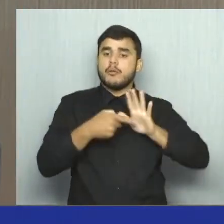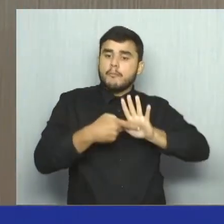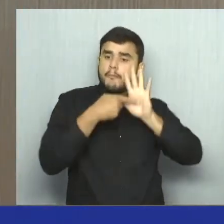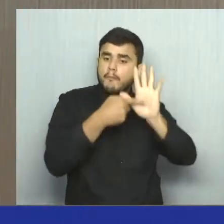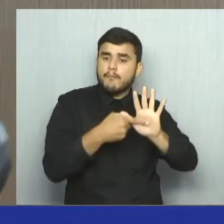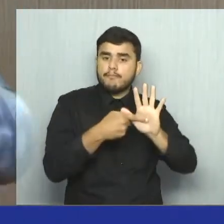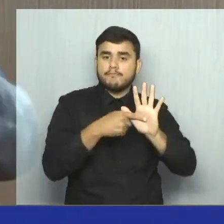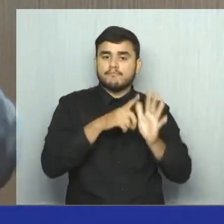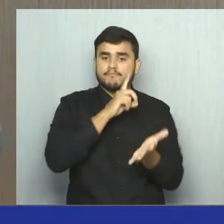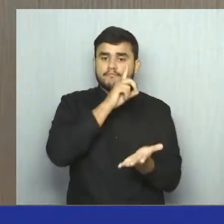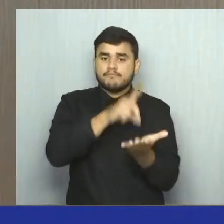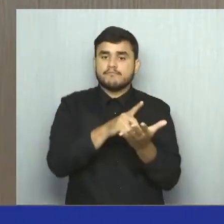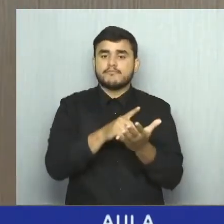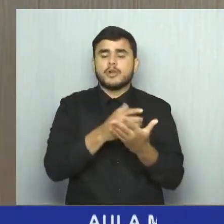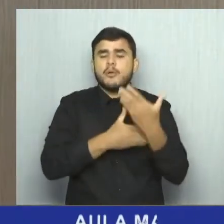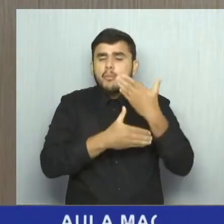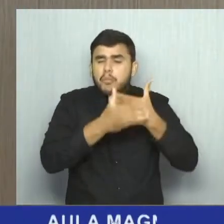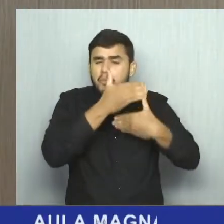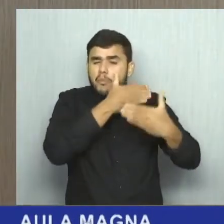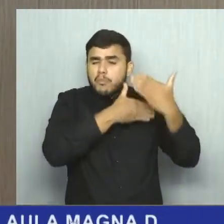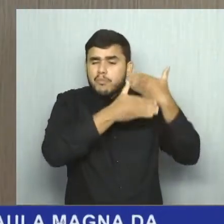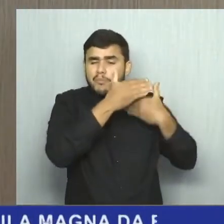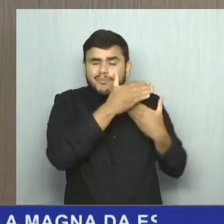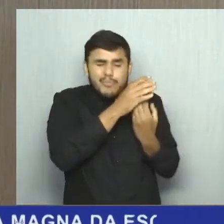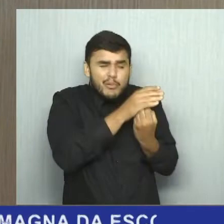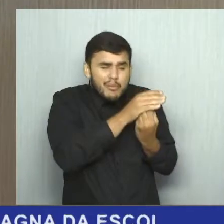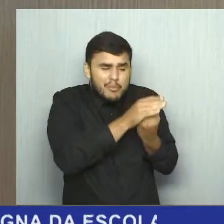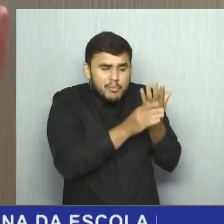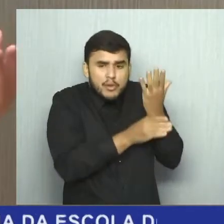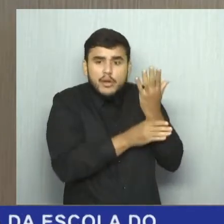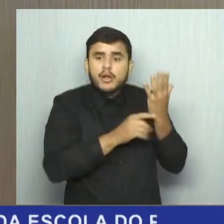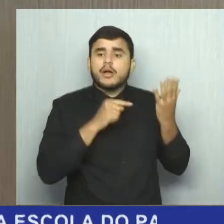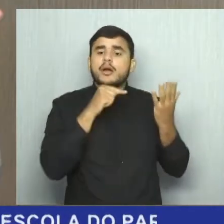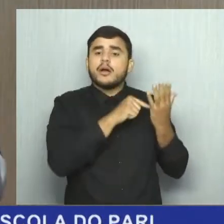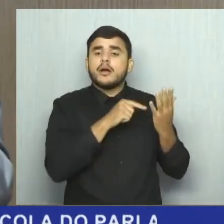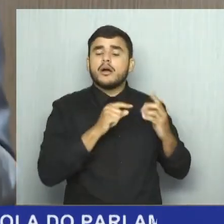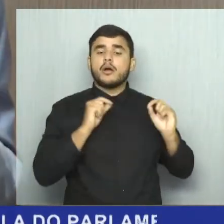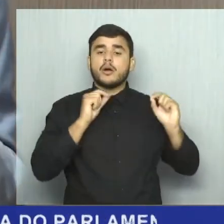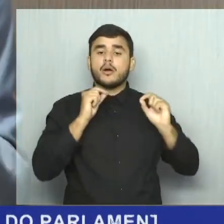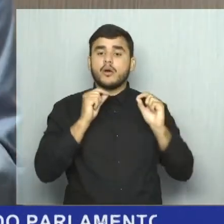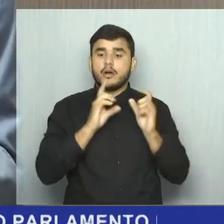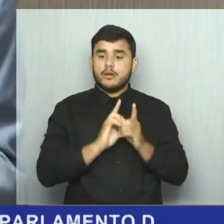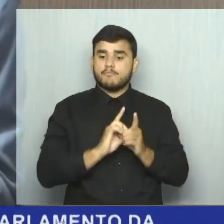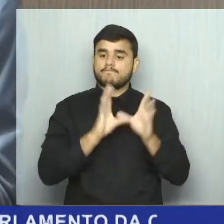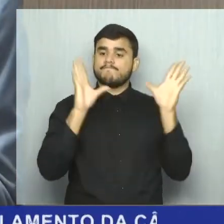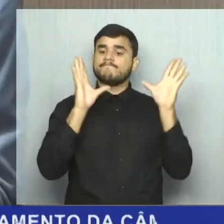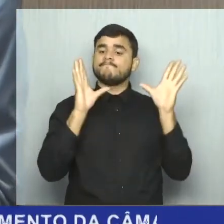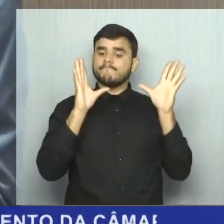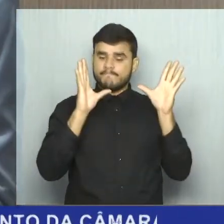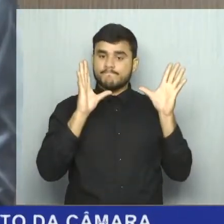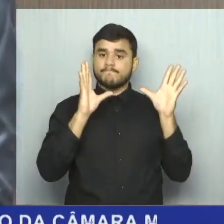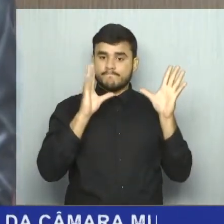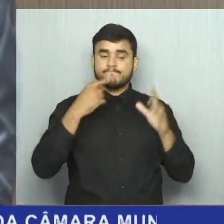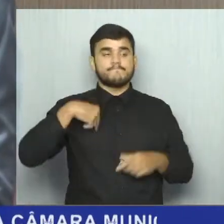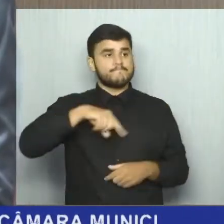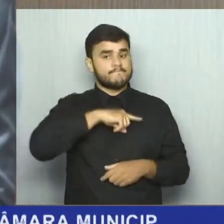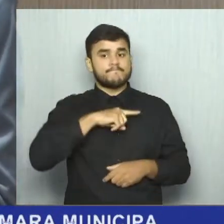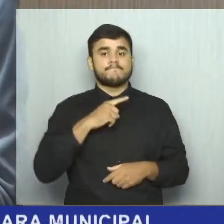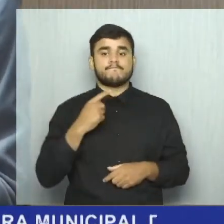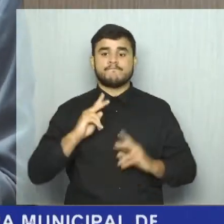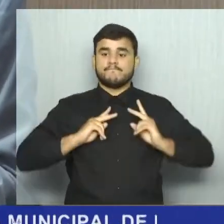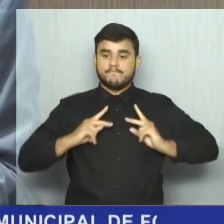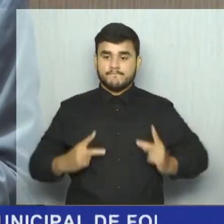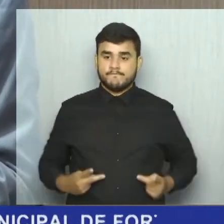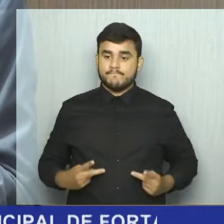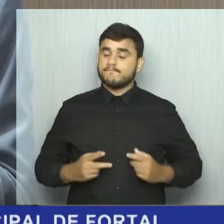materialização dos primeiros vagidos, do primeiro choro da democracia entre nós, os seres